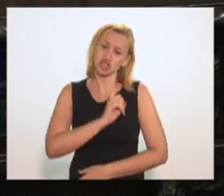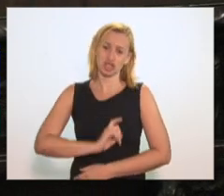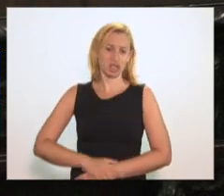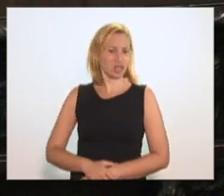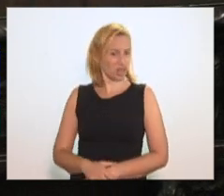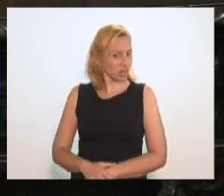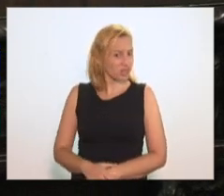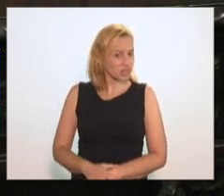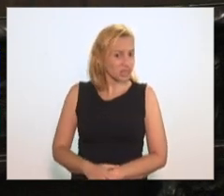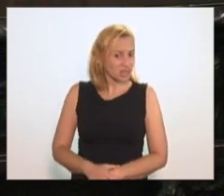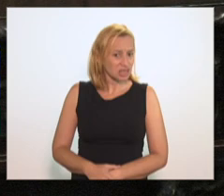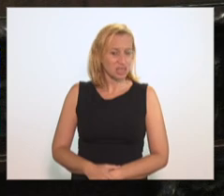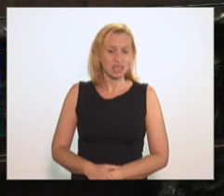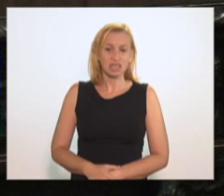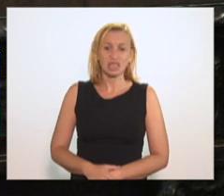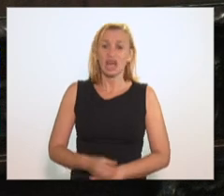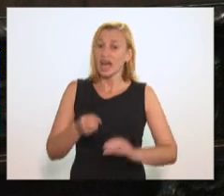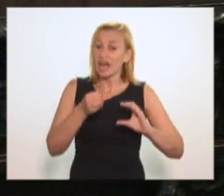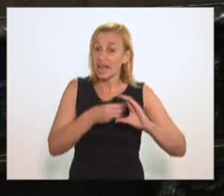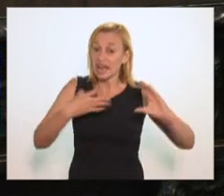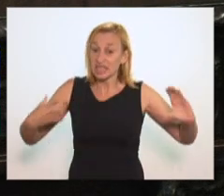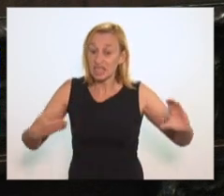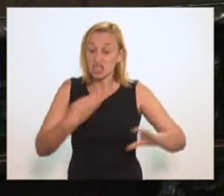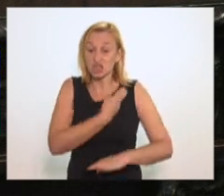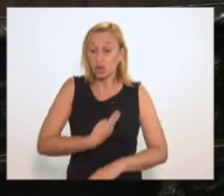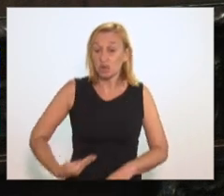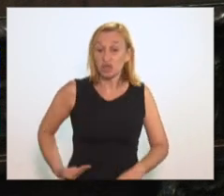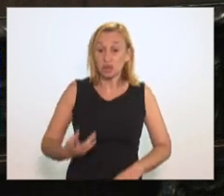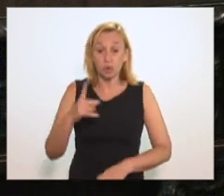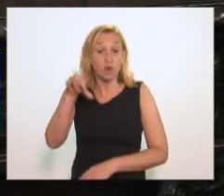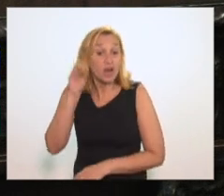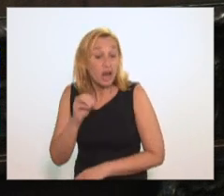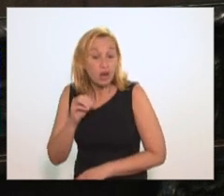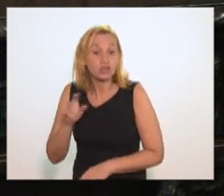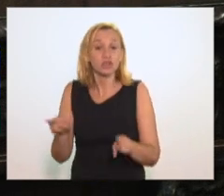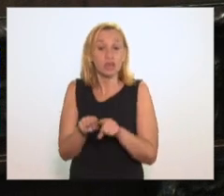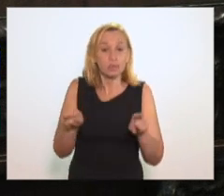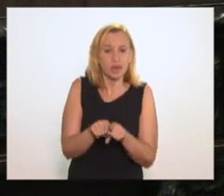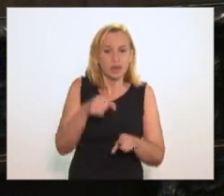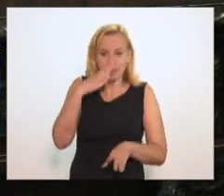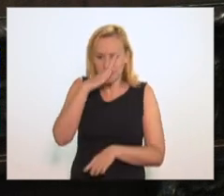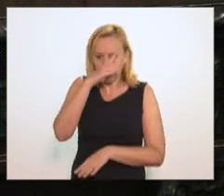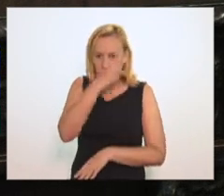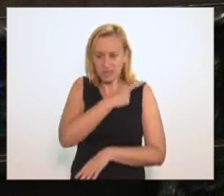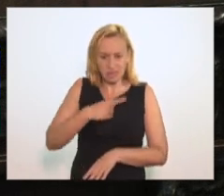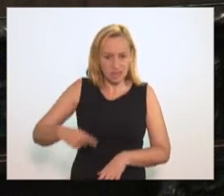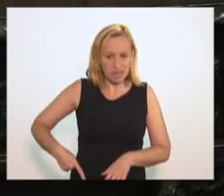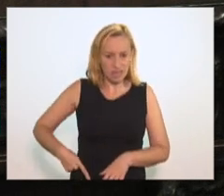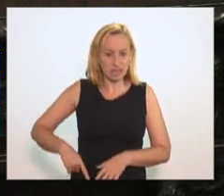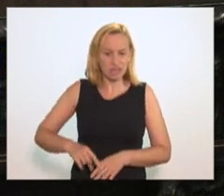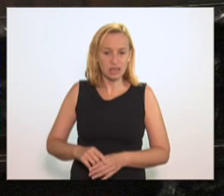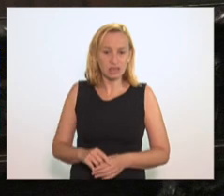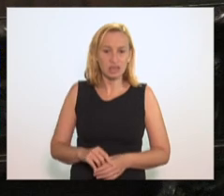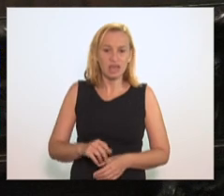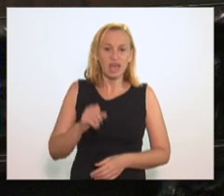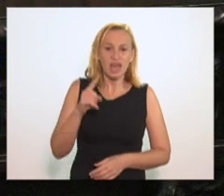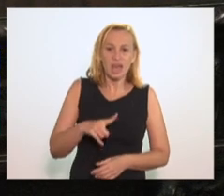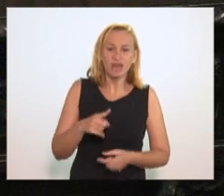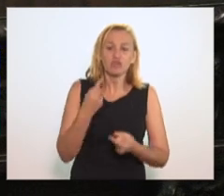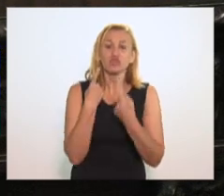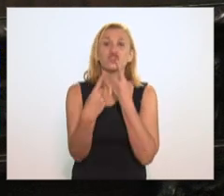há uma característica do governador Cláudio Castro assim como a do nosso presidente é o governador do diálogo